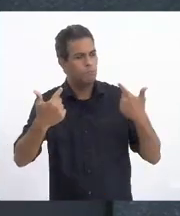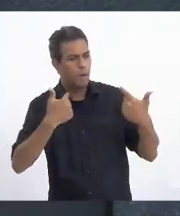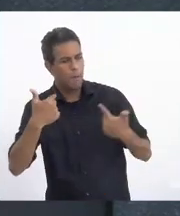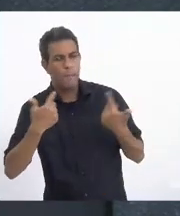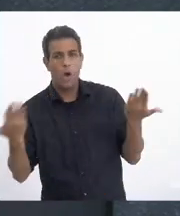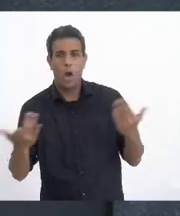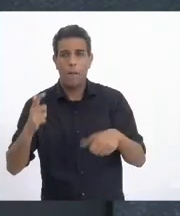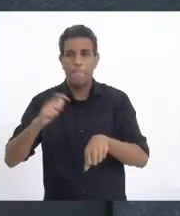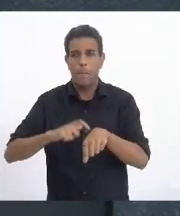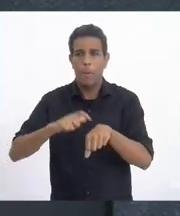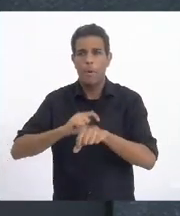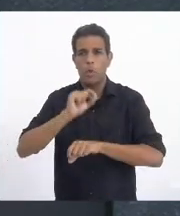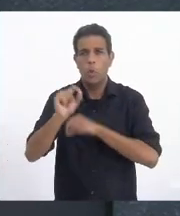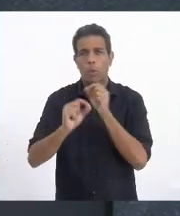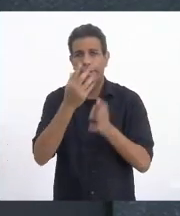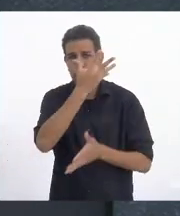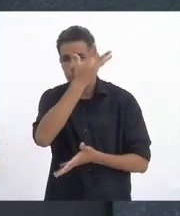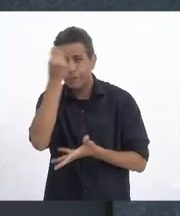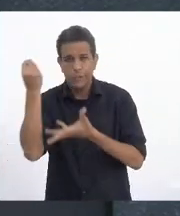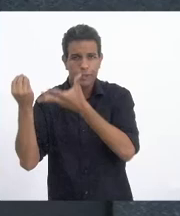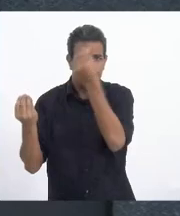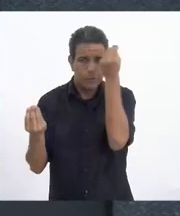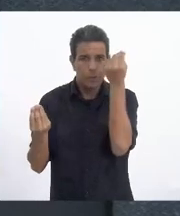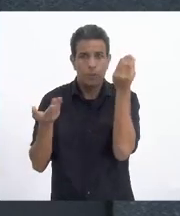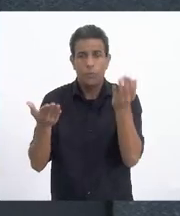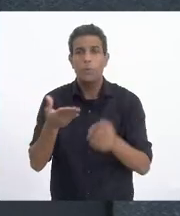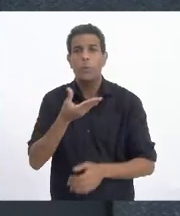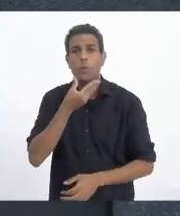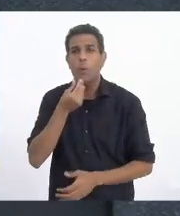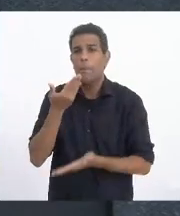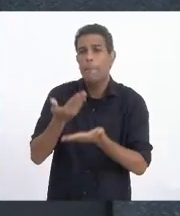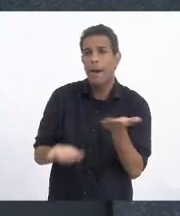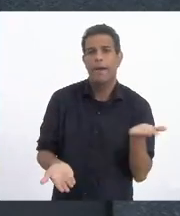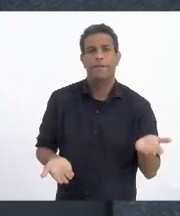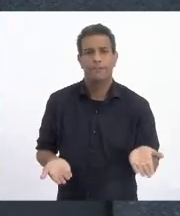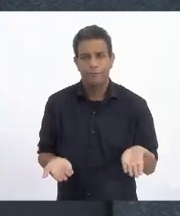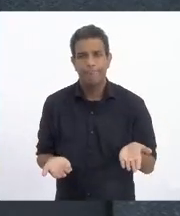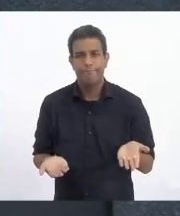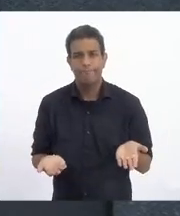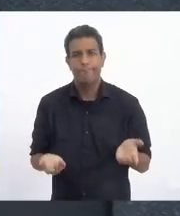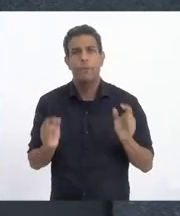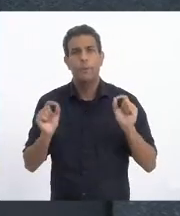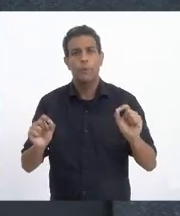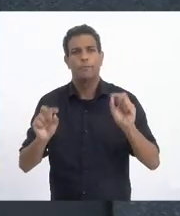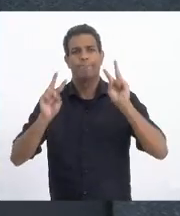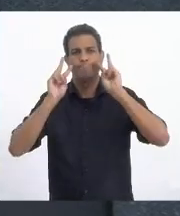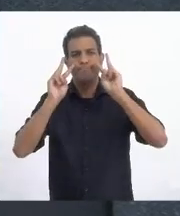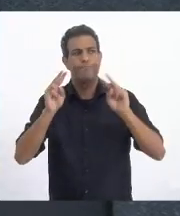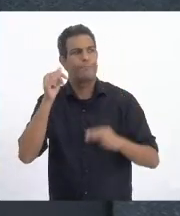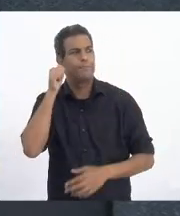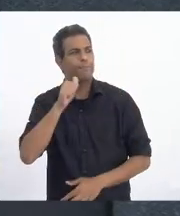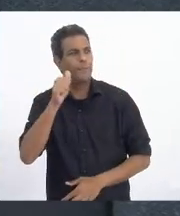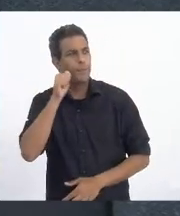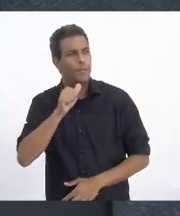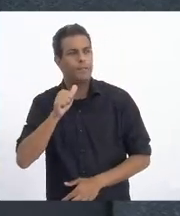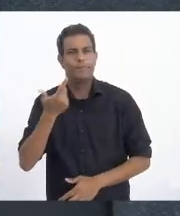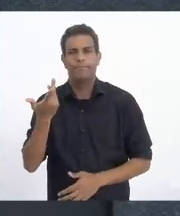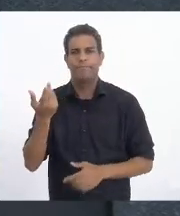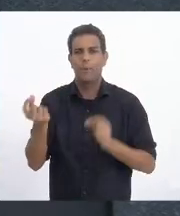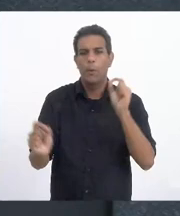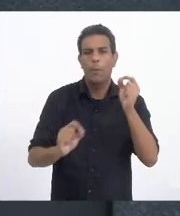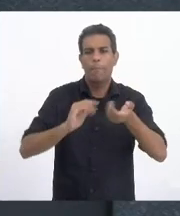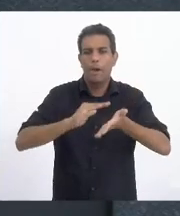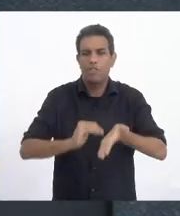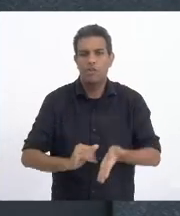E hoje a gente não pode admitir que esses homens que perdem suas vidas, para essas mulheres que ficam aí, venham tirar os